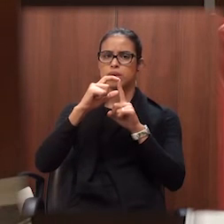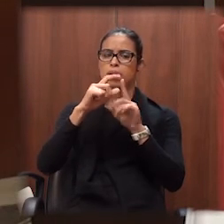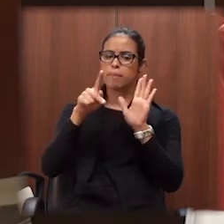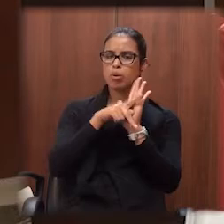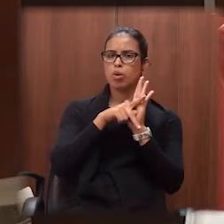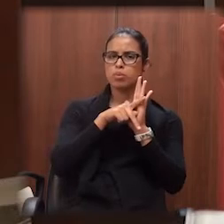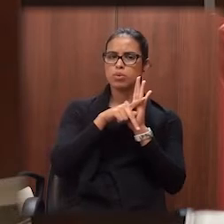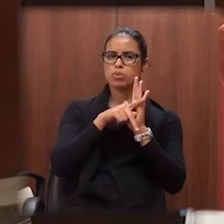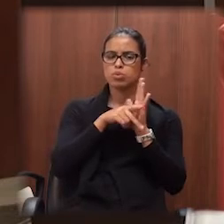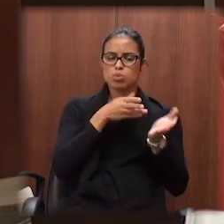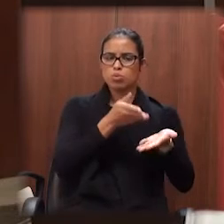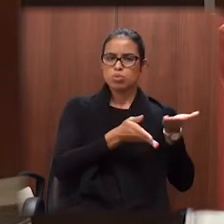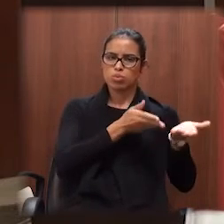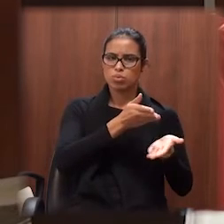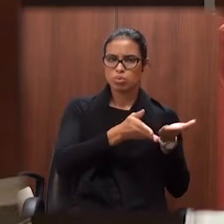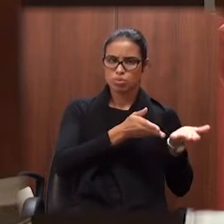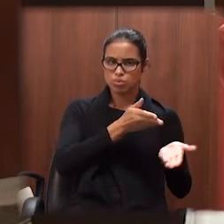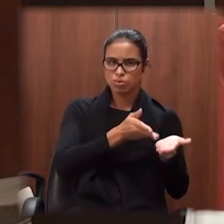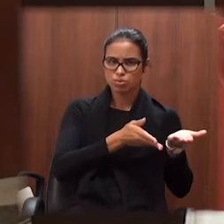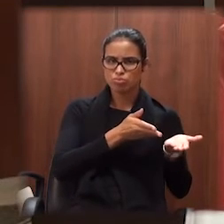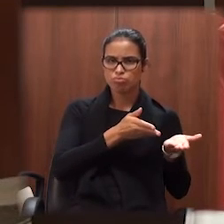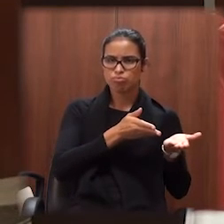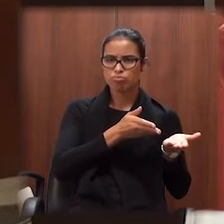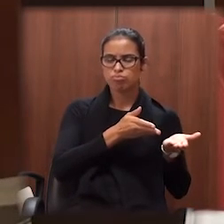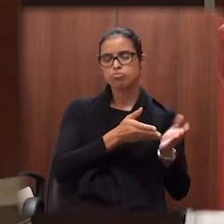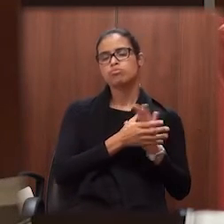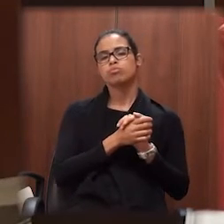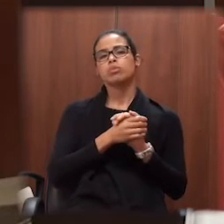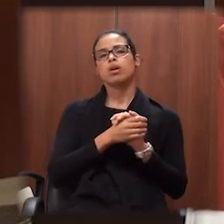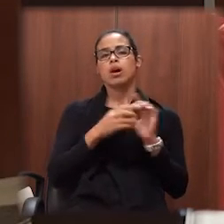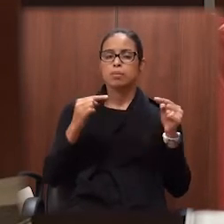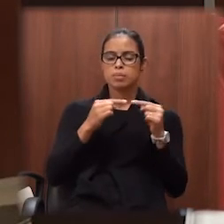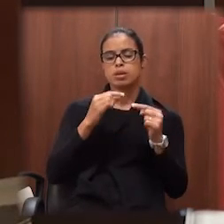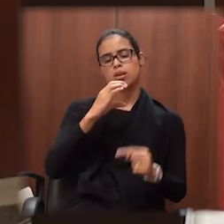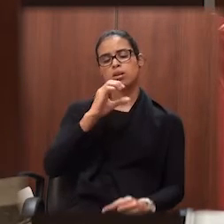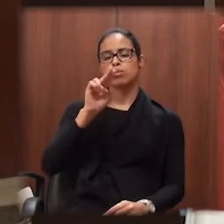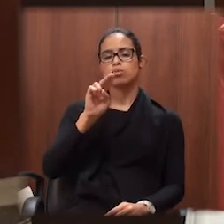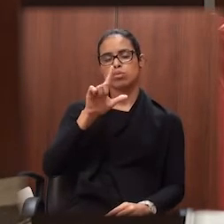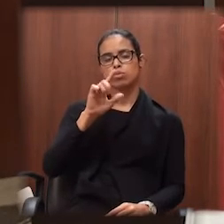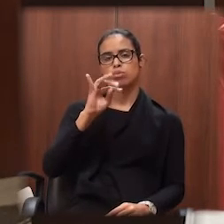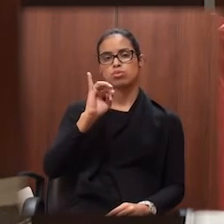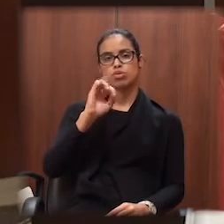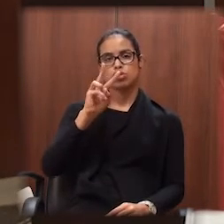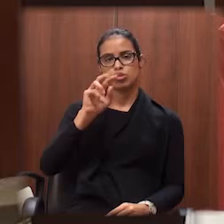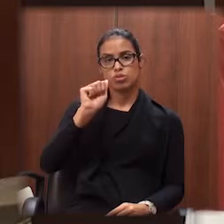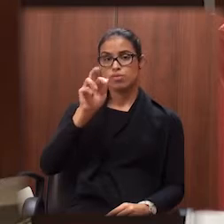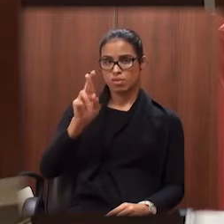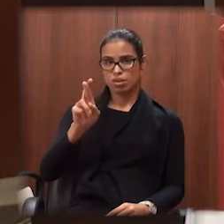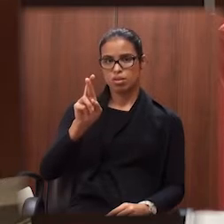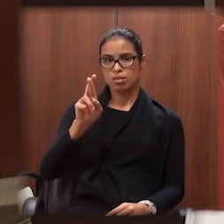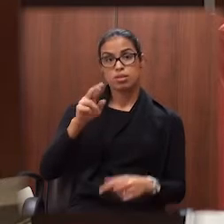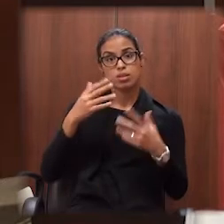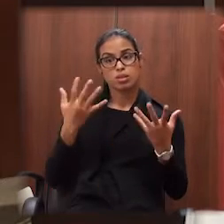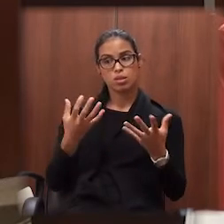do cultivo. E, portanto, criar uma cultura é algo